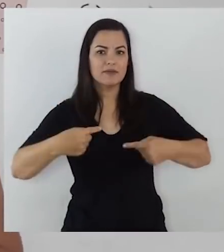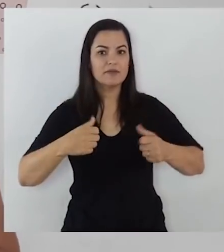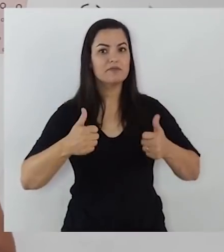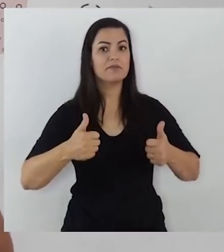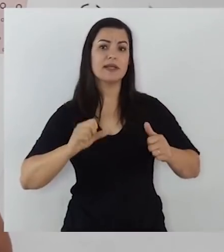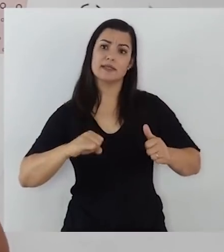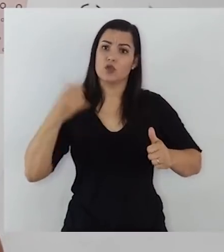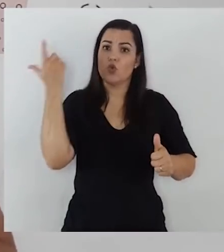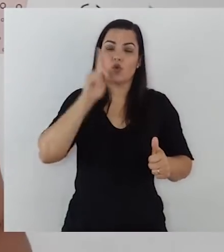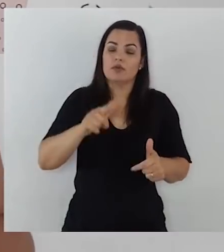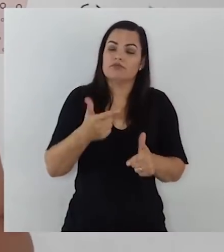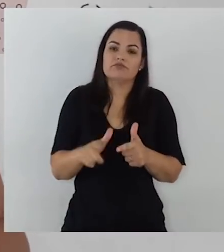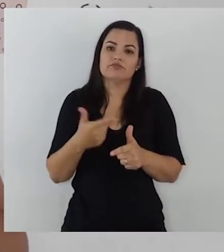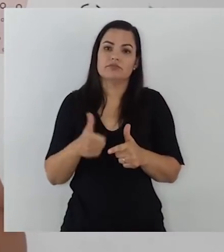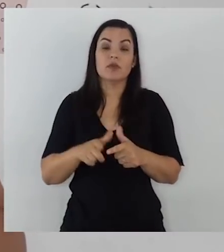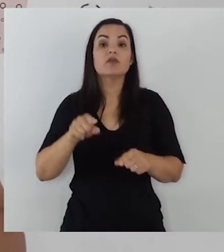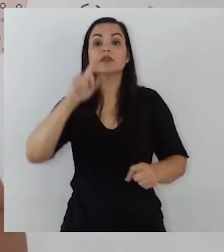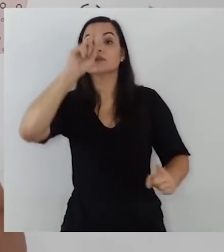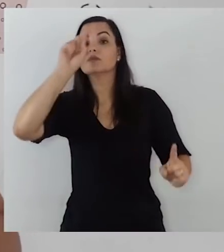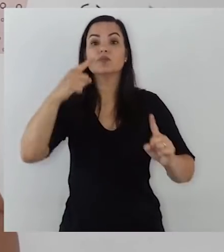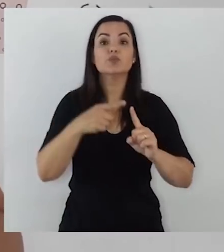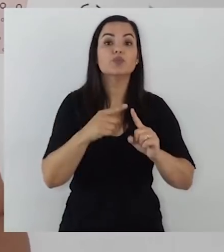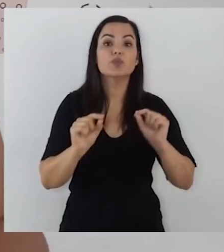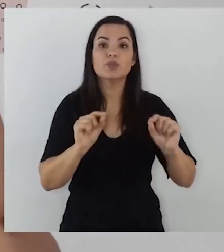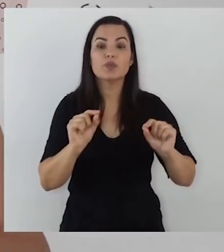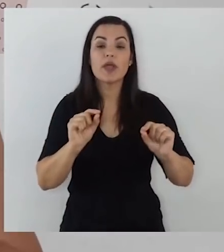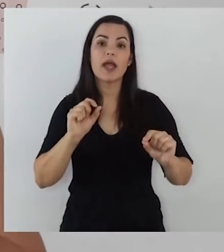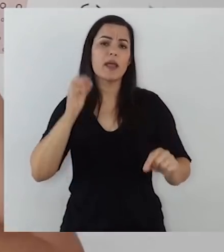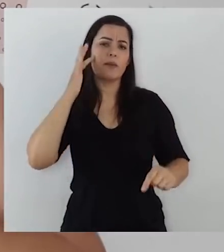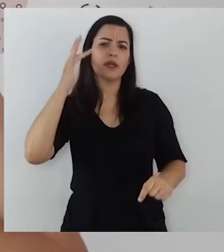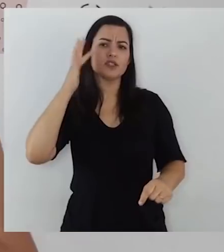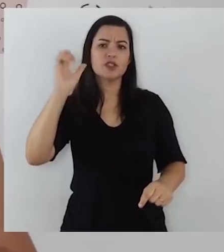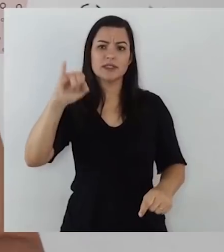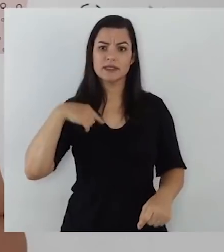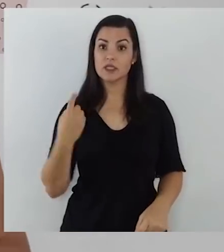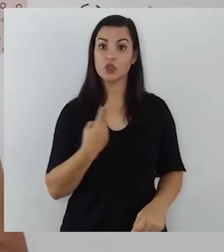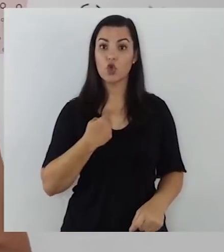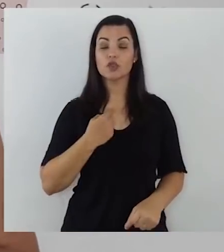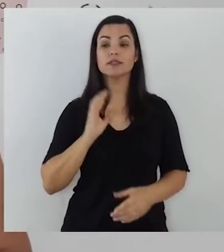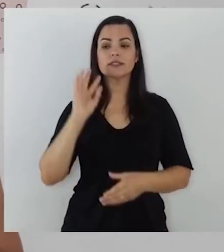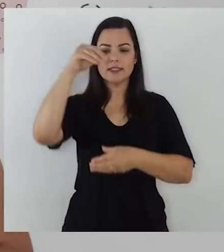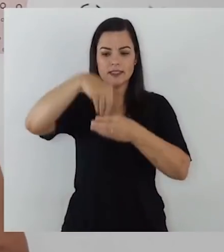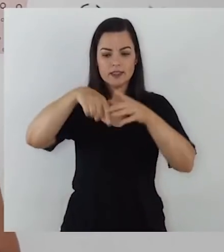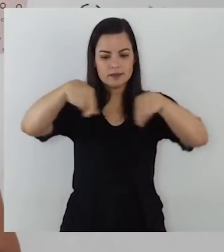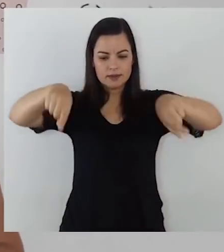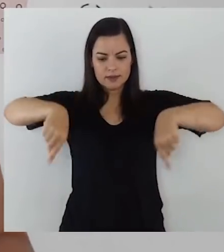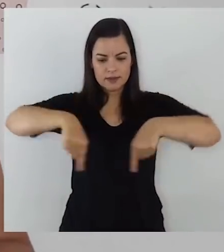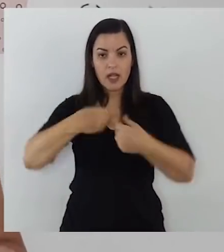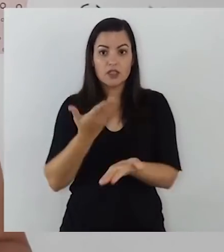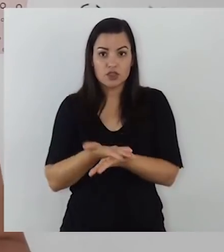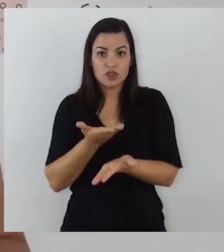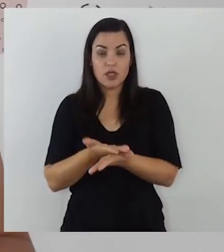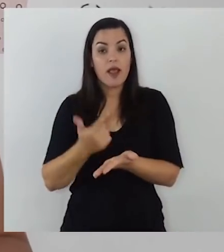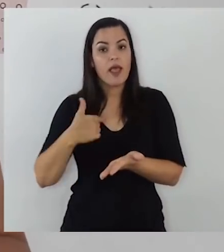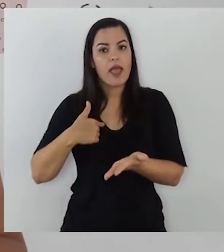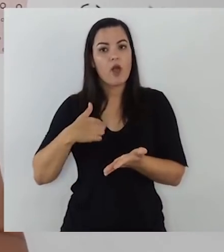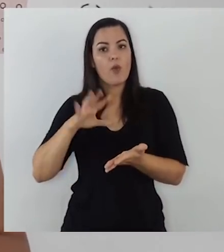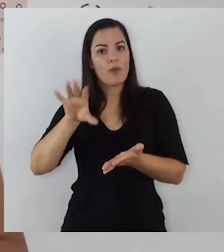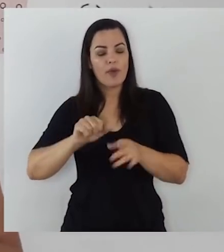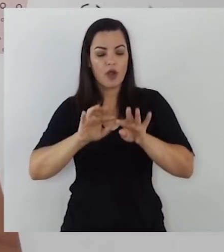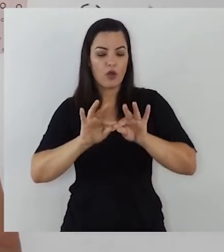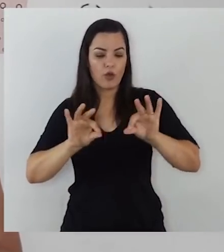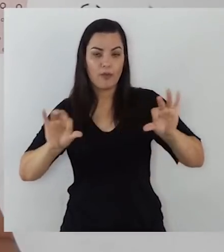bandeirinha ajuda. Qual é a sua missão? Se nós estivéssemos juntos lá na sala de aula, eu ia